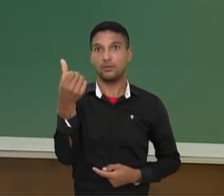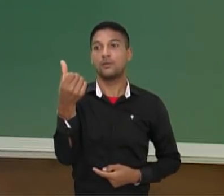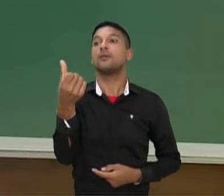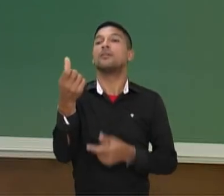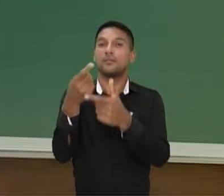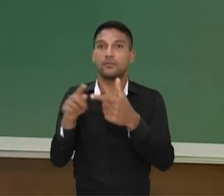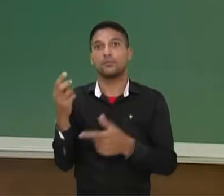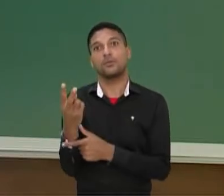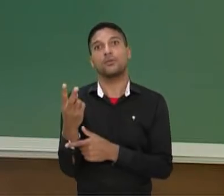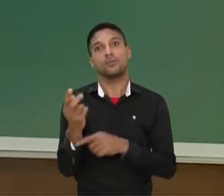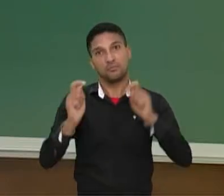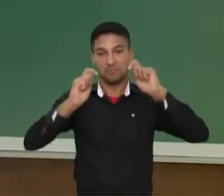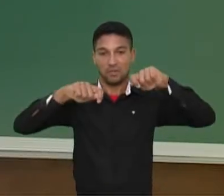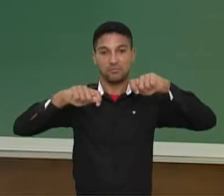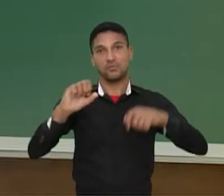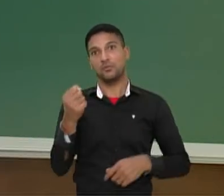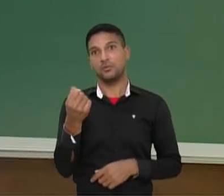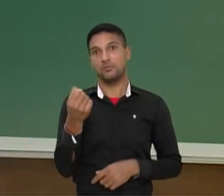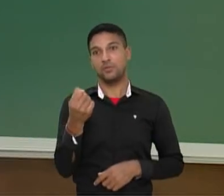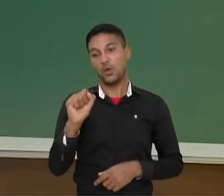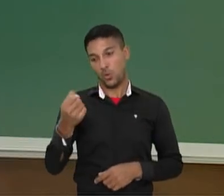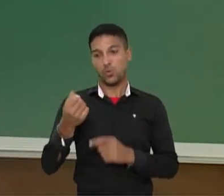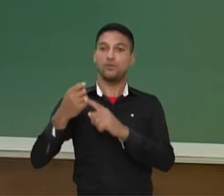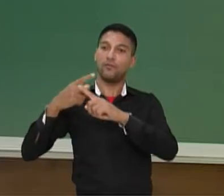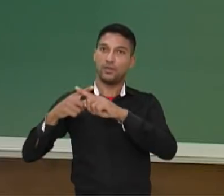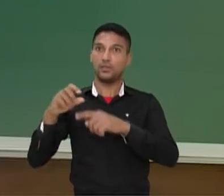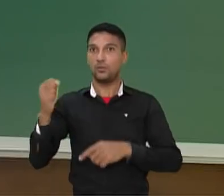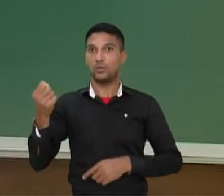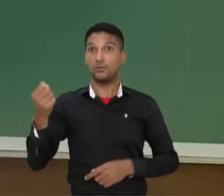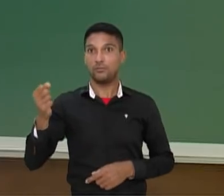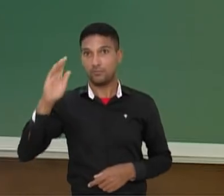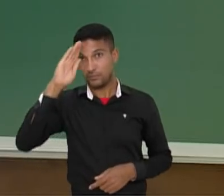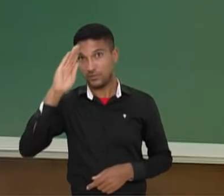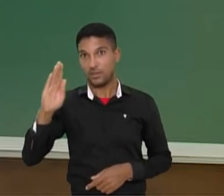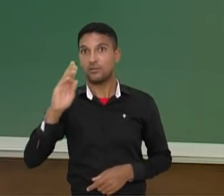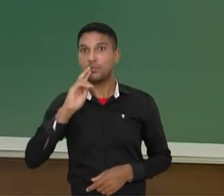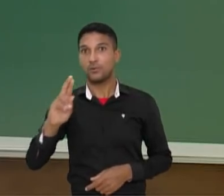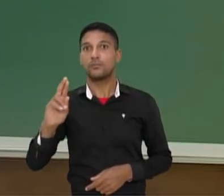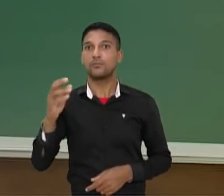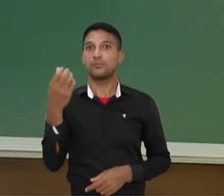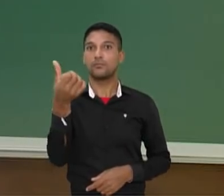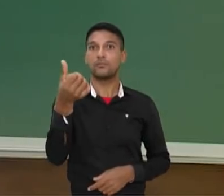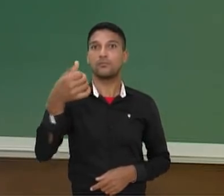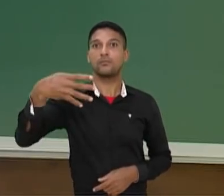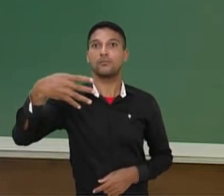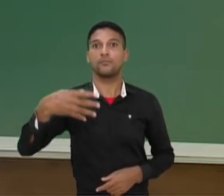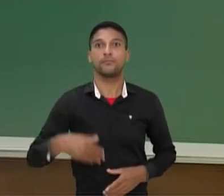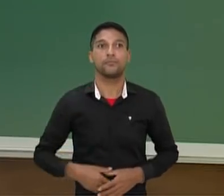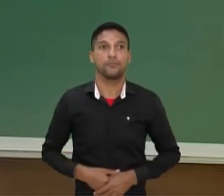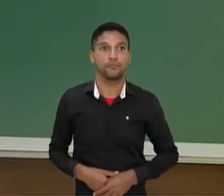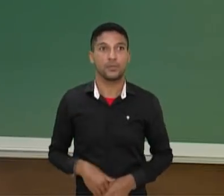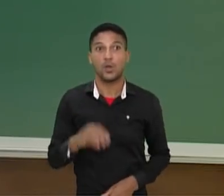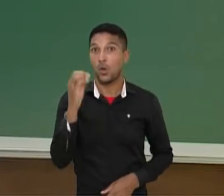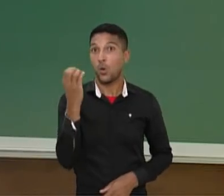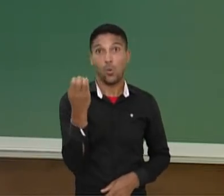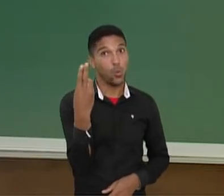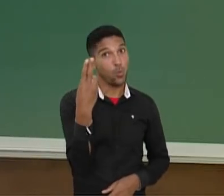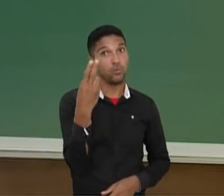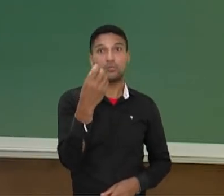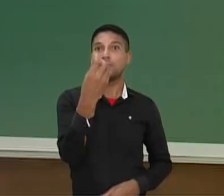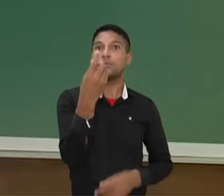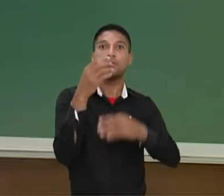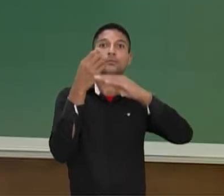por 2 aqui, né? Dá 8. 8 vezes 8 daria direto o 64. Ou 16 vezes